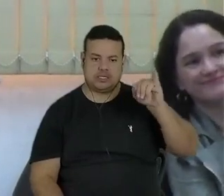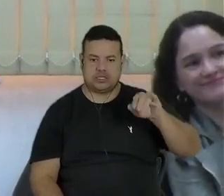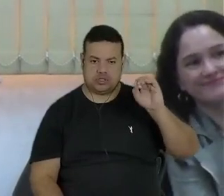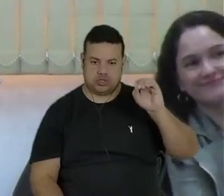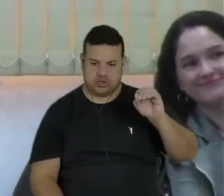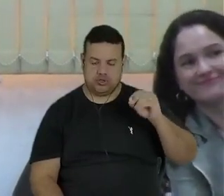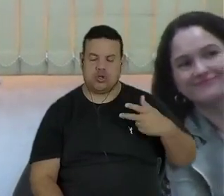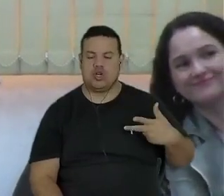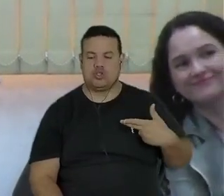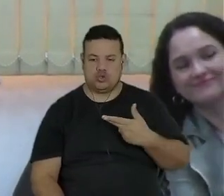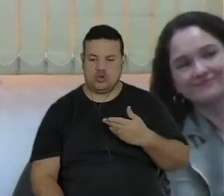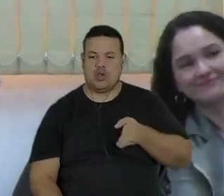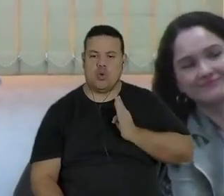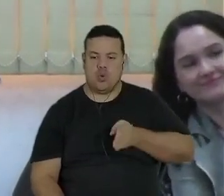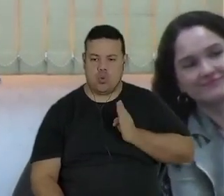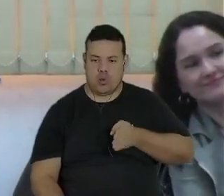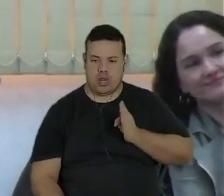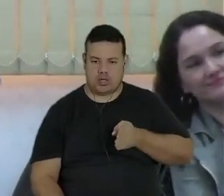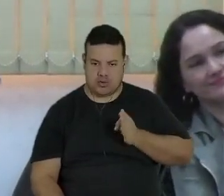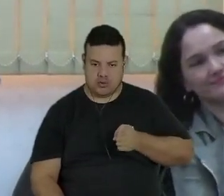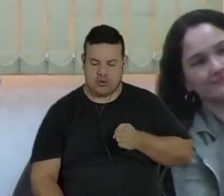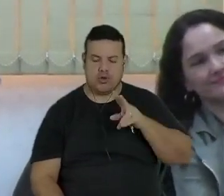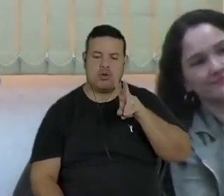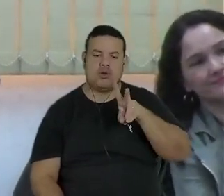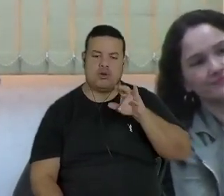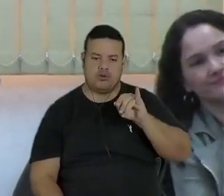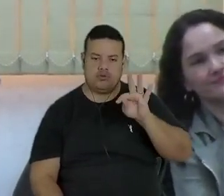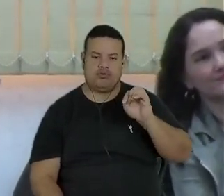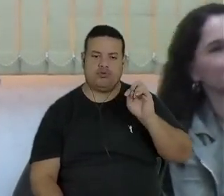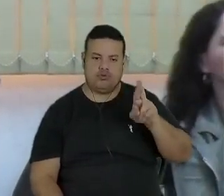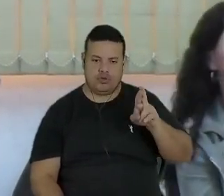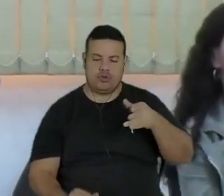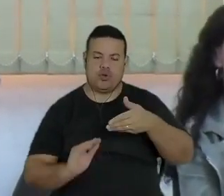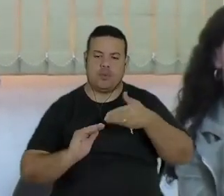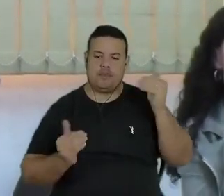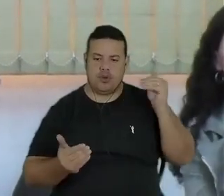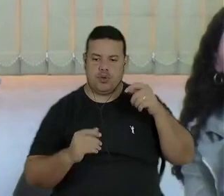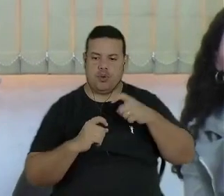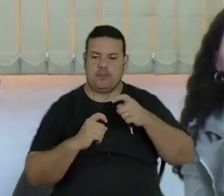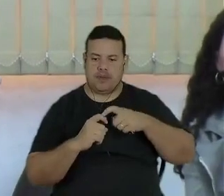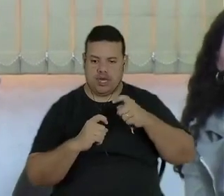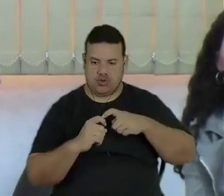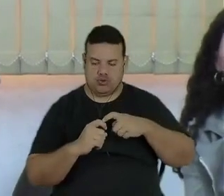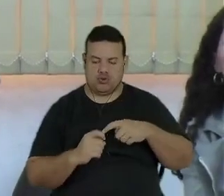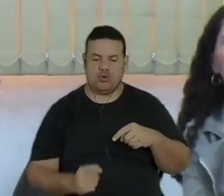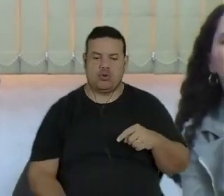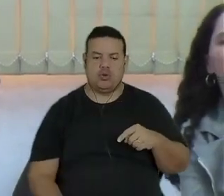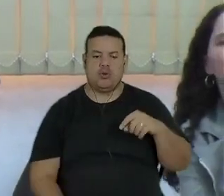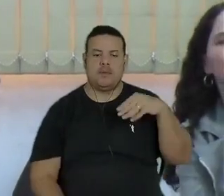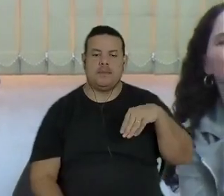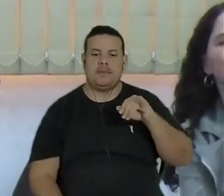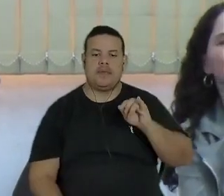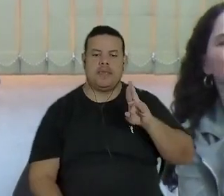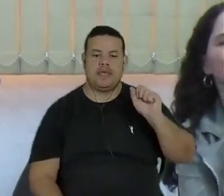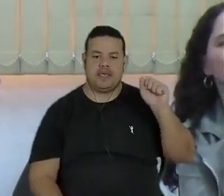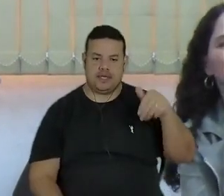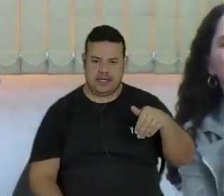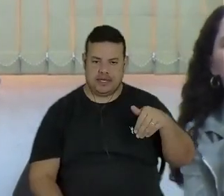cirurgião cardíaco. Vitor, biomédico, doutor. Miriam,